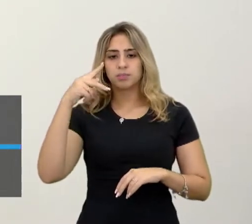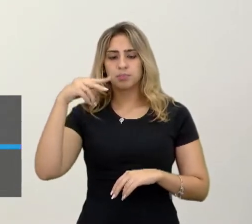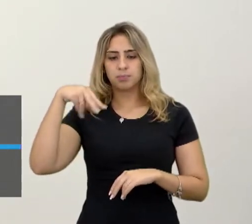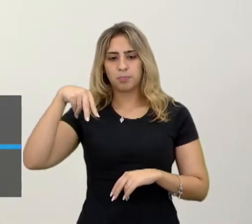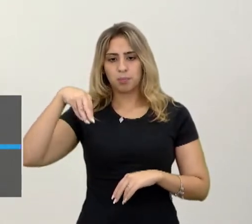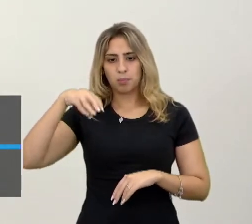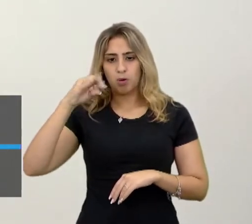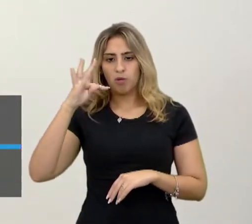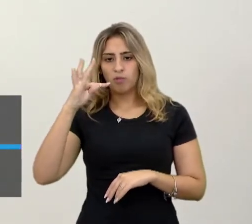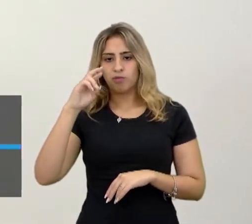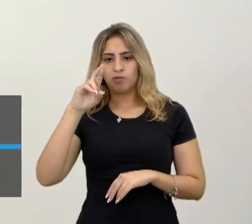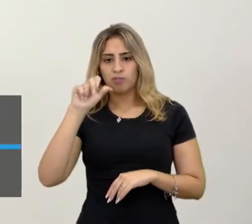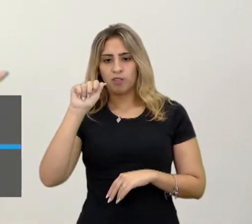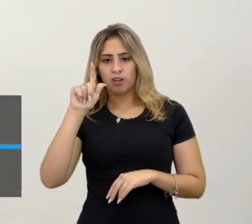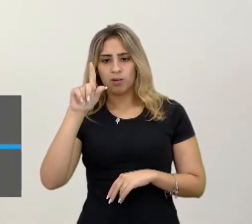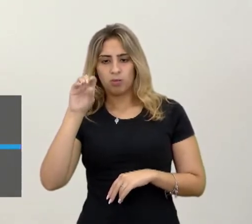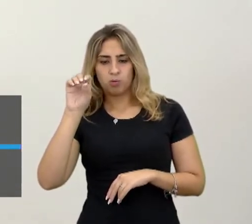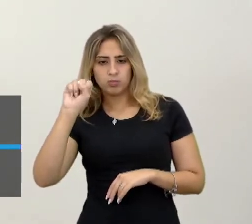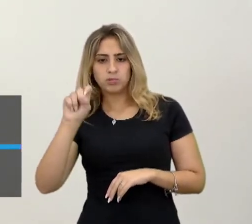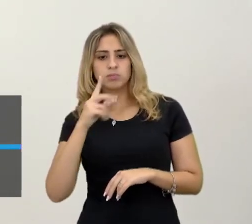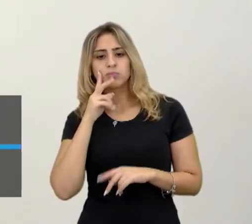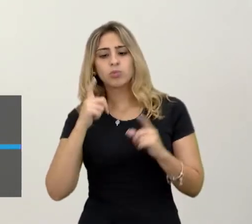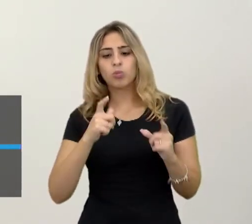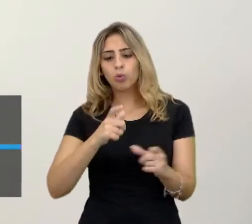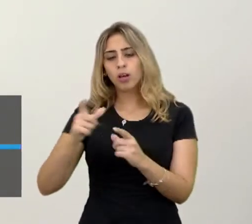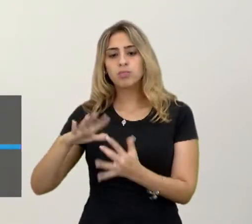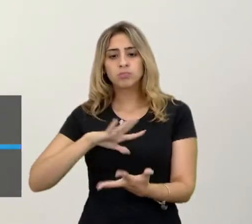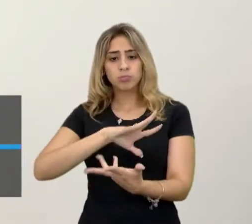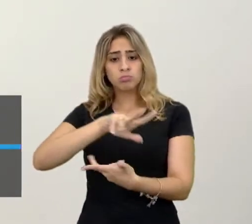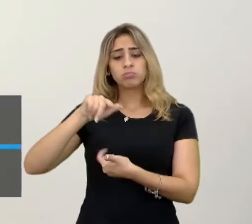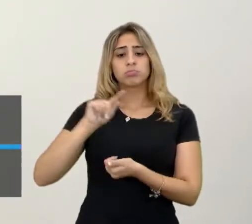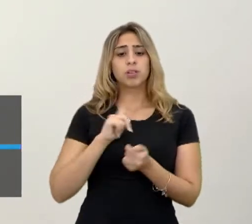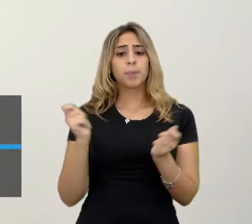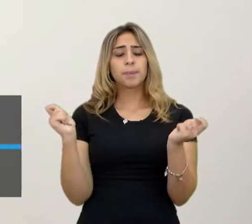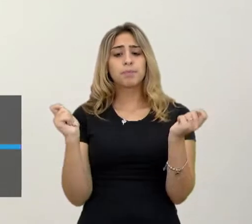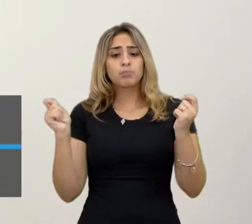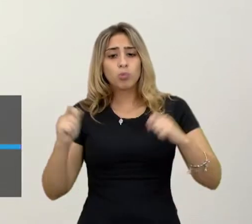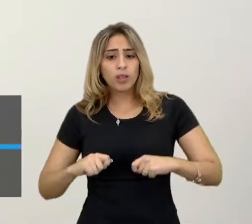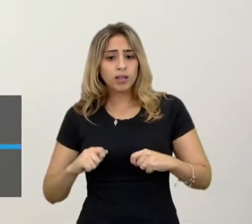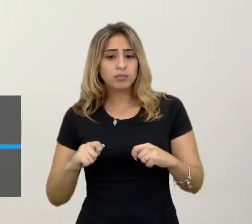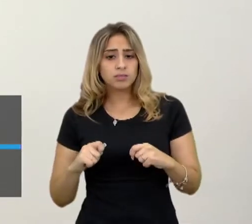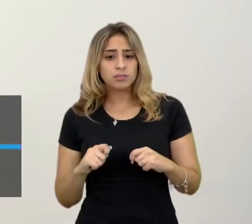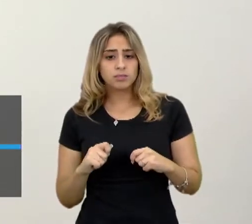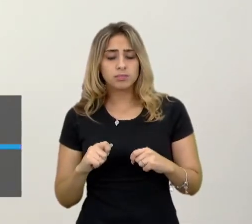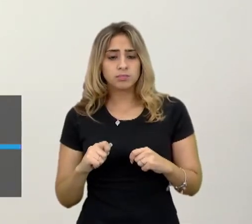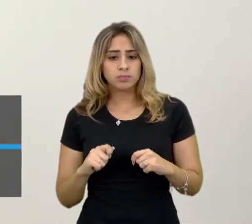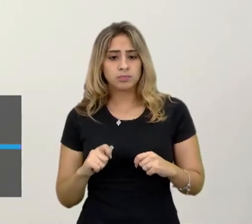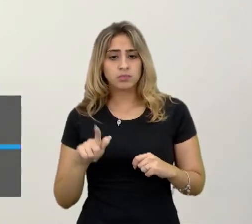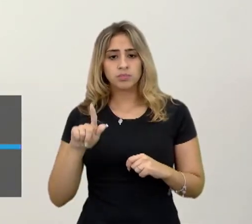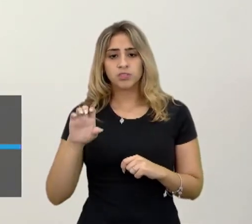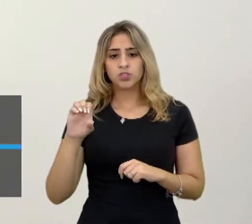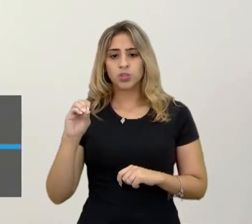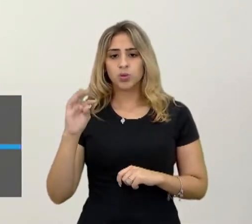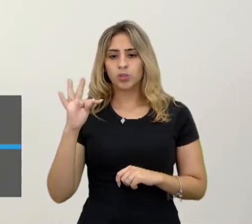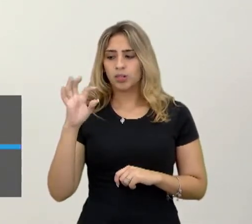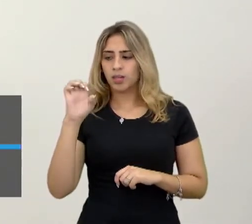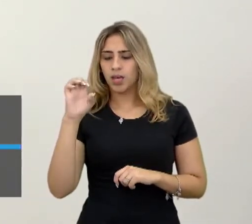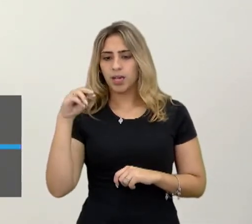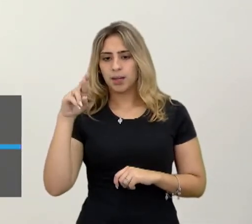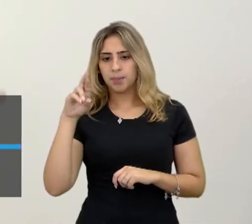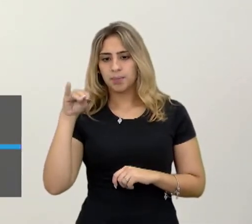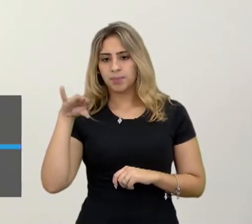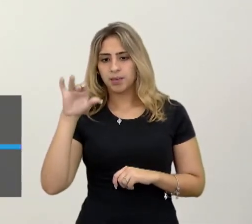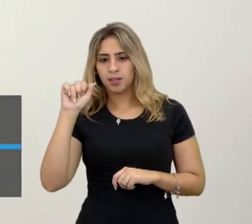né, lugares aqui do planeta onde tem potencialidade de geotérmica. Geotérmica é aquele calor que